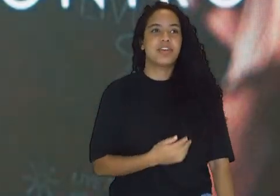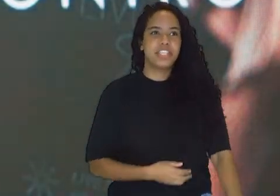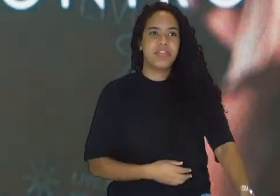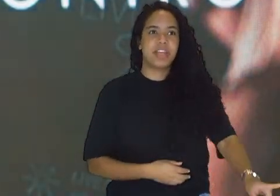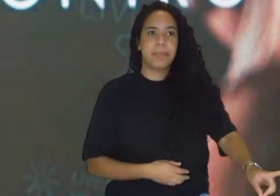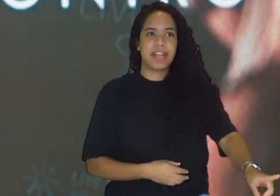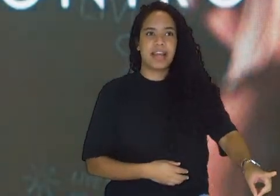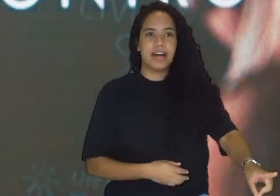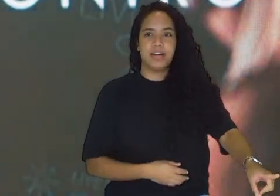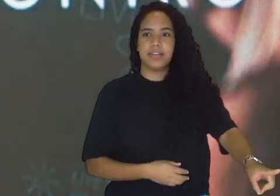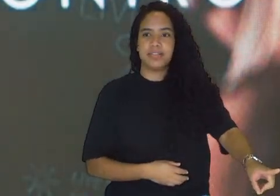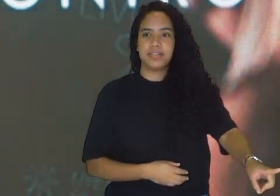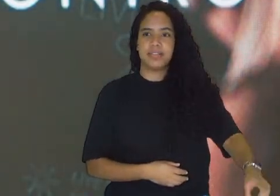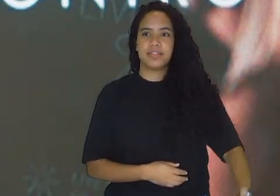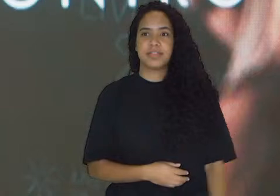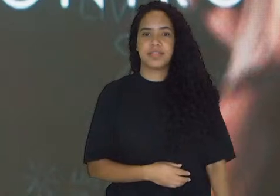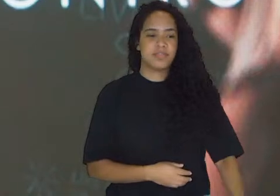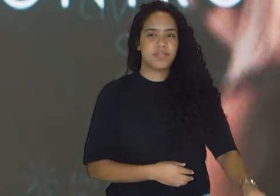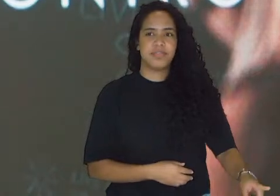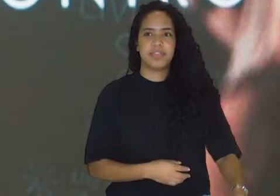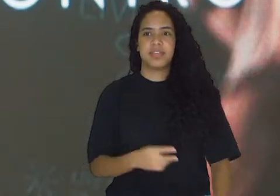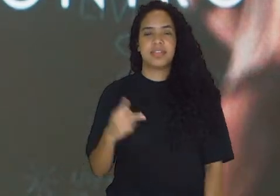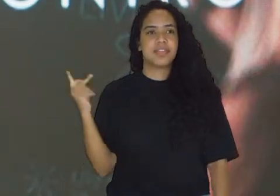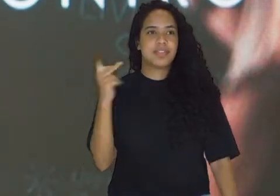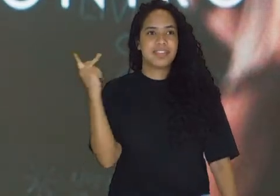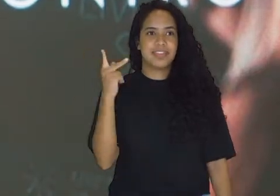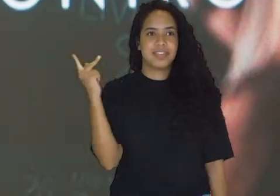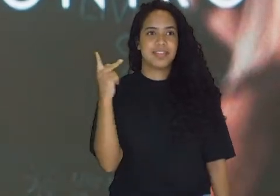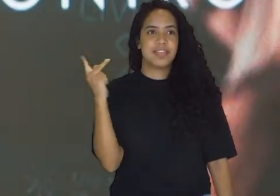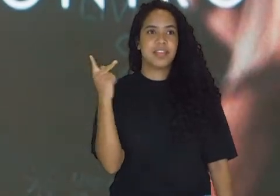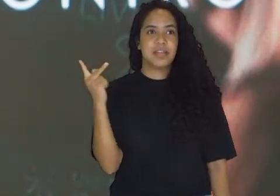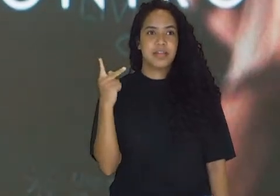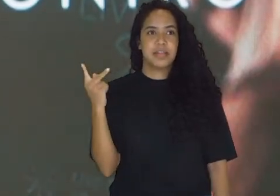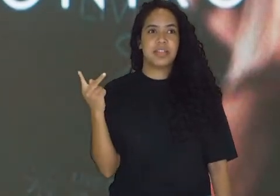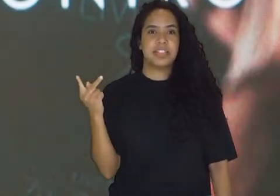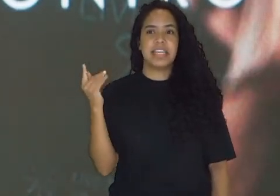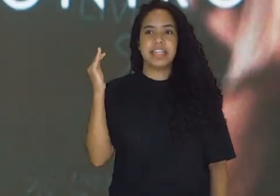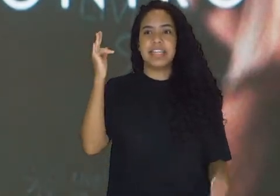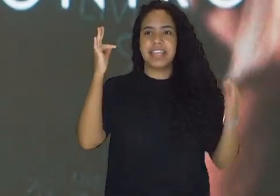Olha pro seu irmão e diga assim: meu irmão, tenho uma certeza nesta hora.